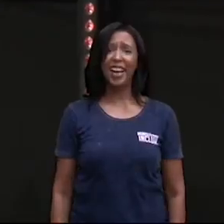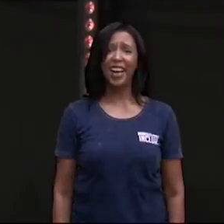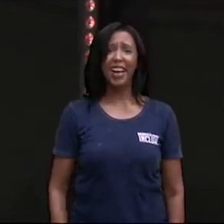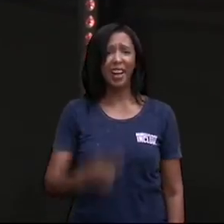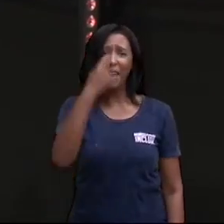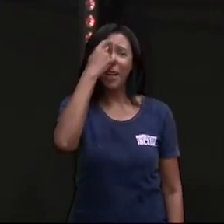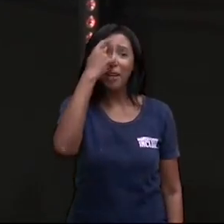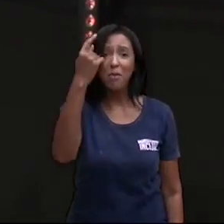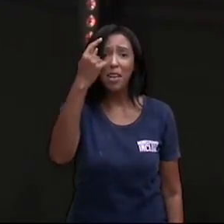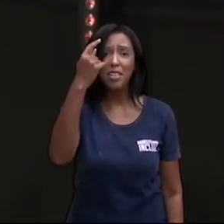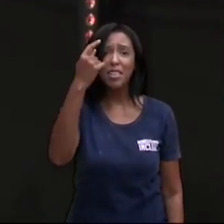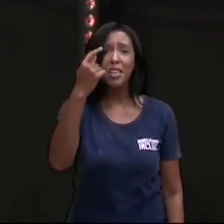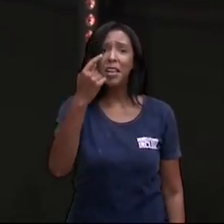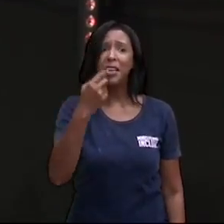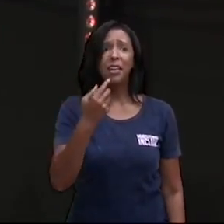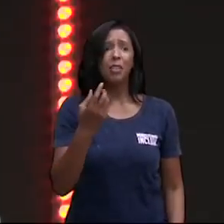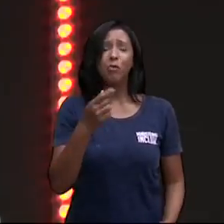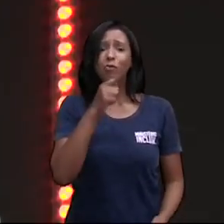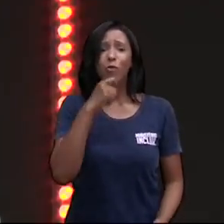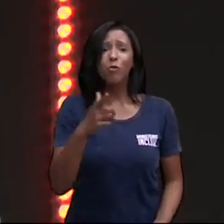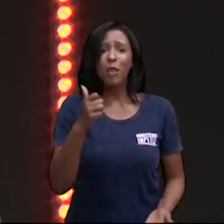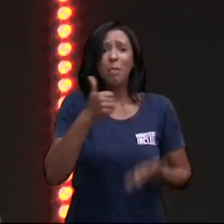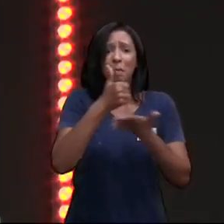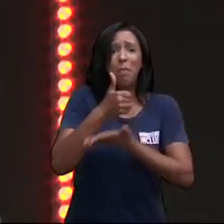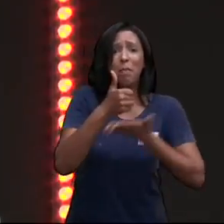assim a menor prova científica